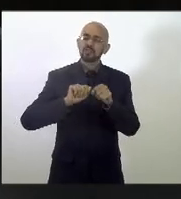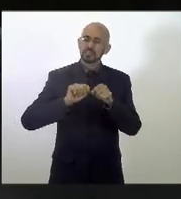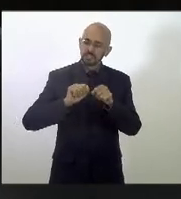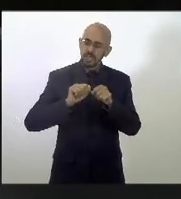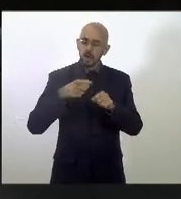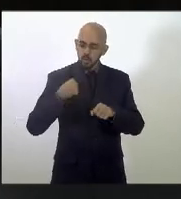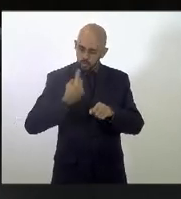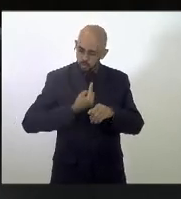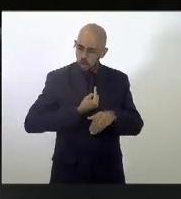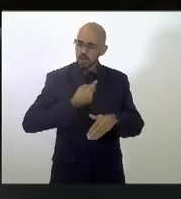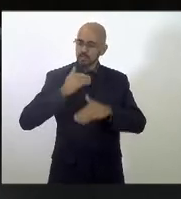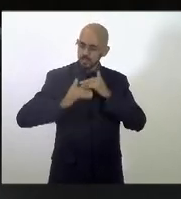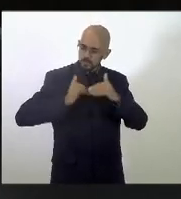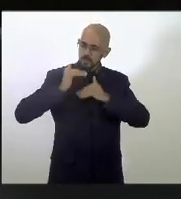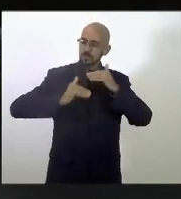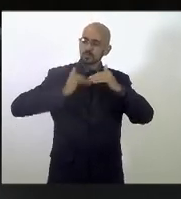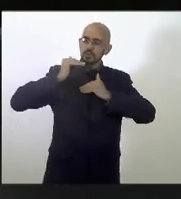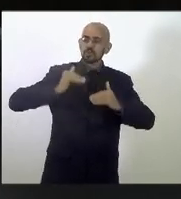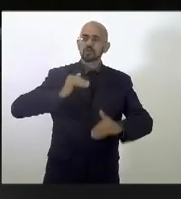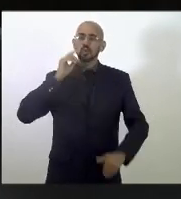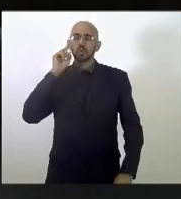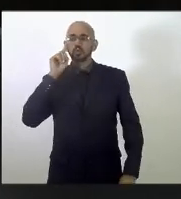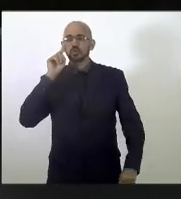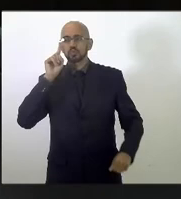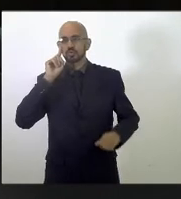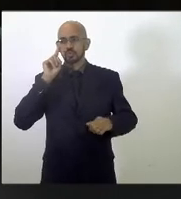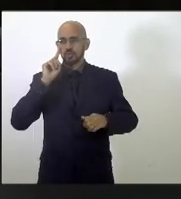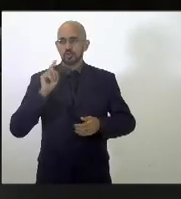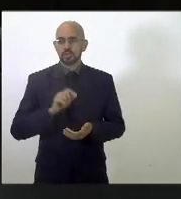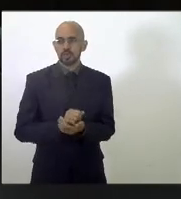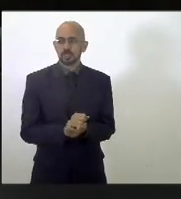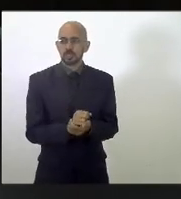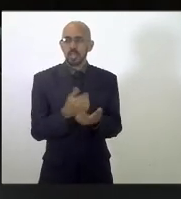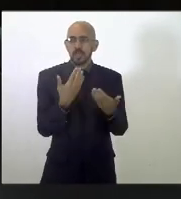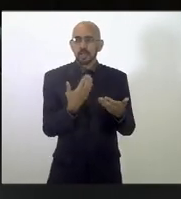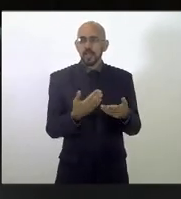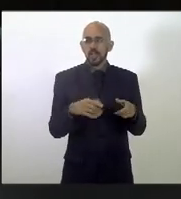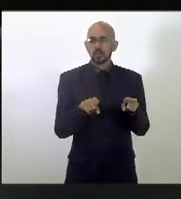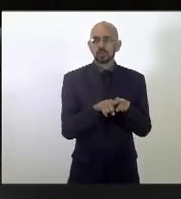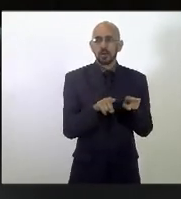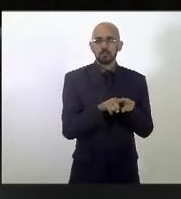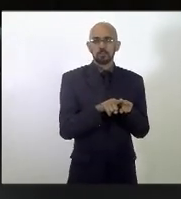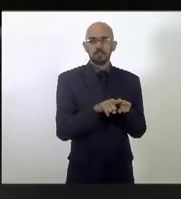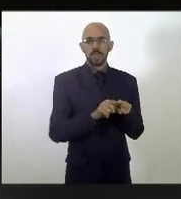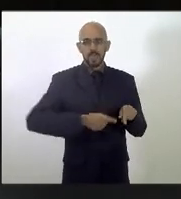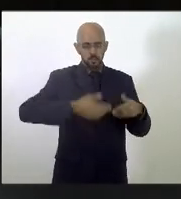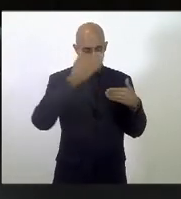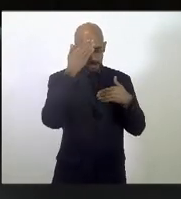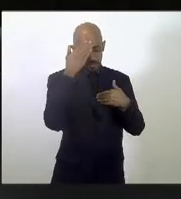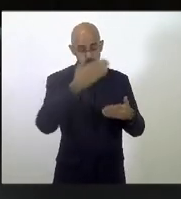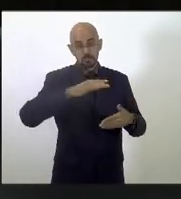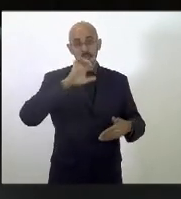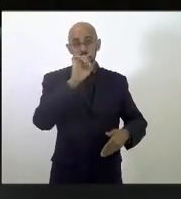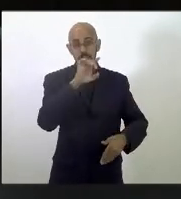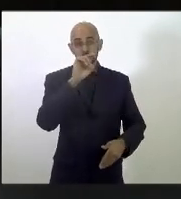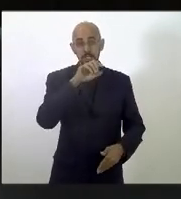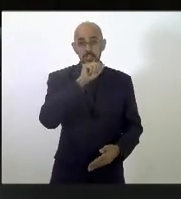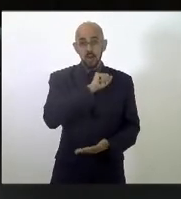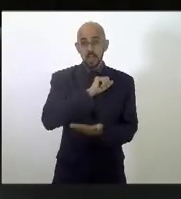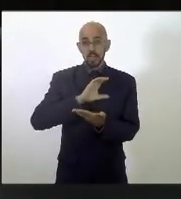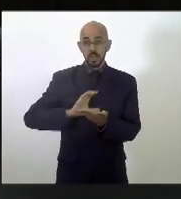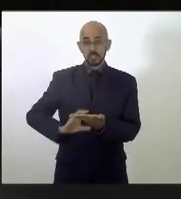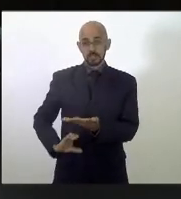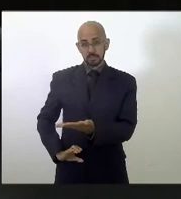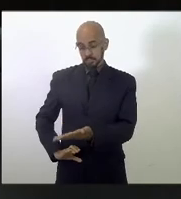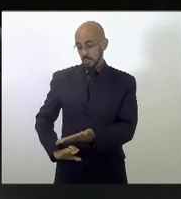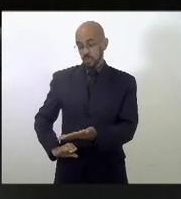evoluir cada dia mais e mais e mais. Queria fazer um agradecimento todo especial ao André Siciliano, não por ser